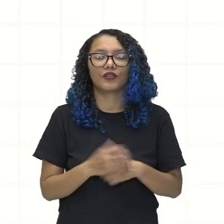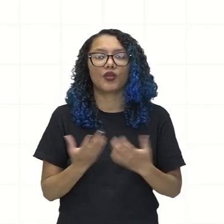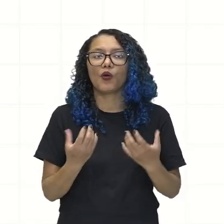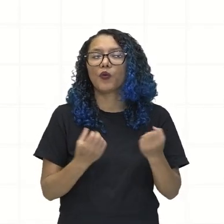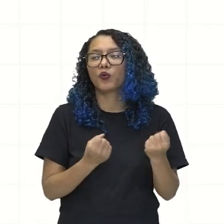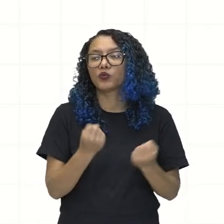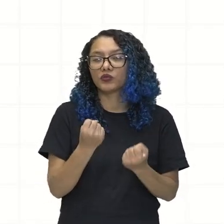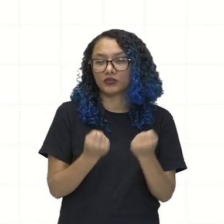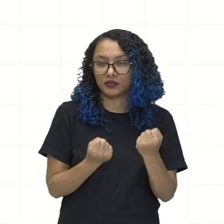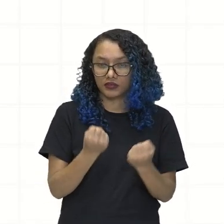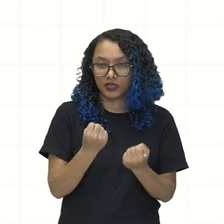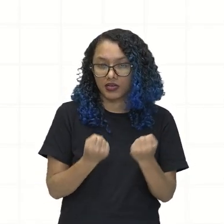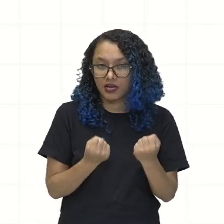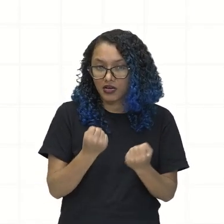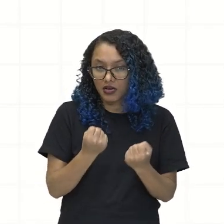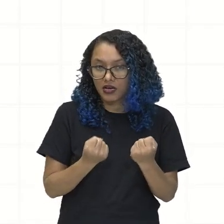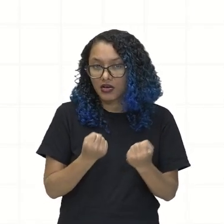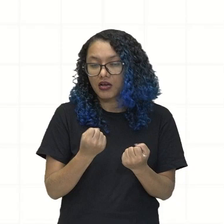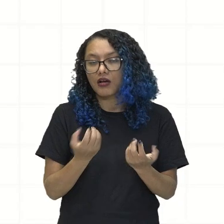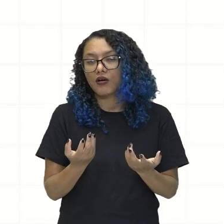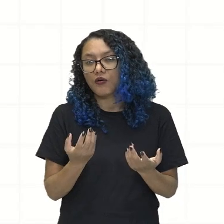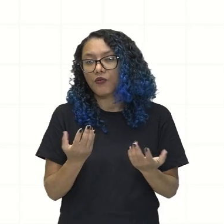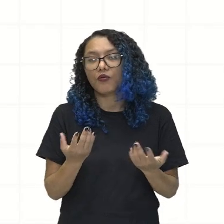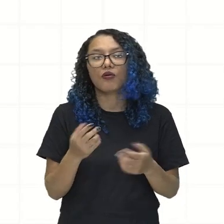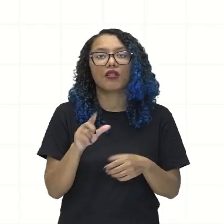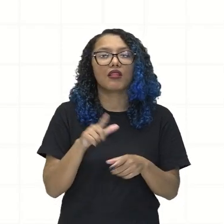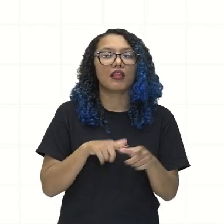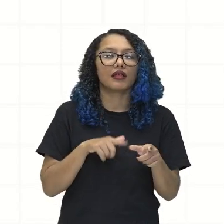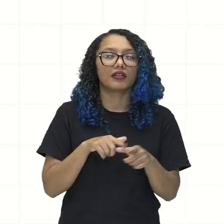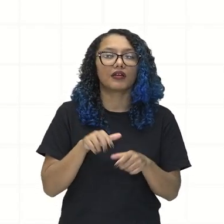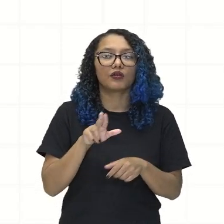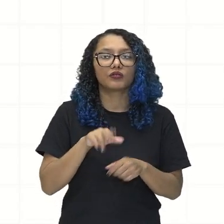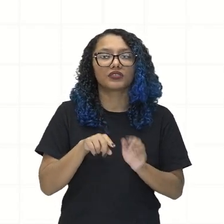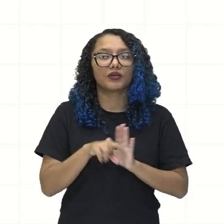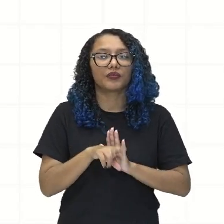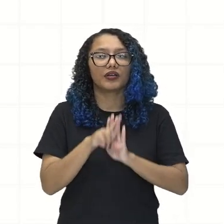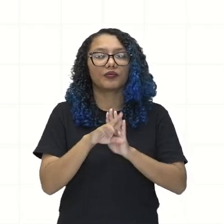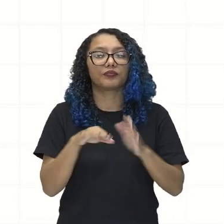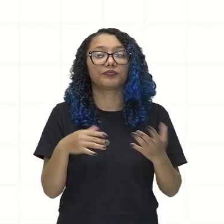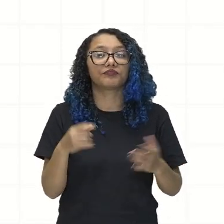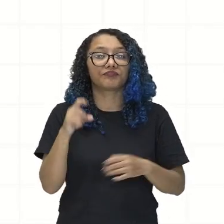vou chamar de X. E as minhas